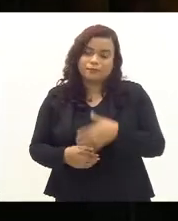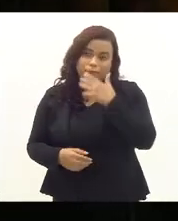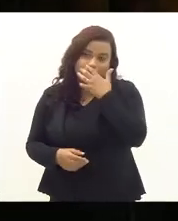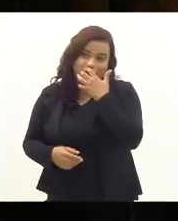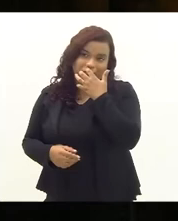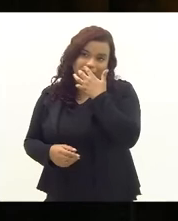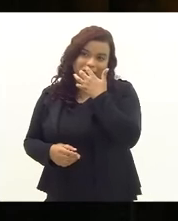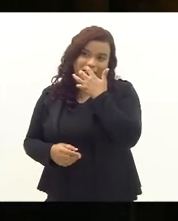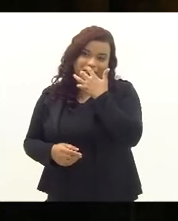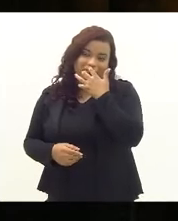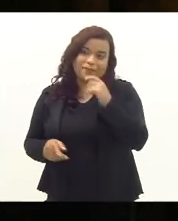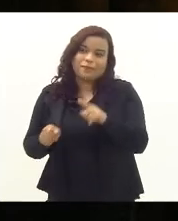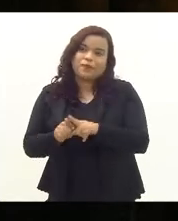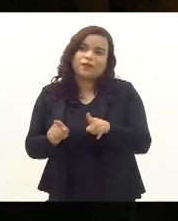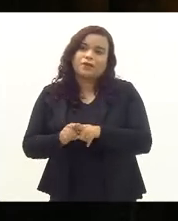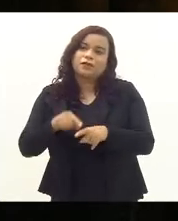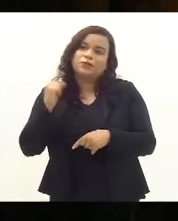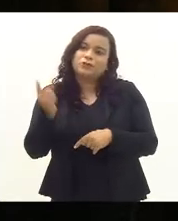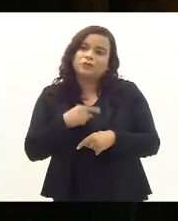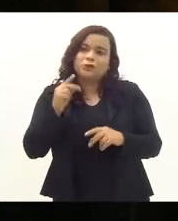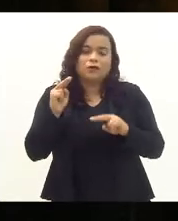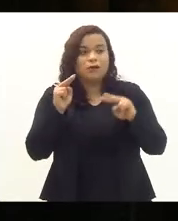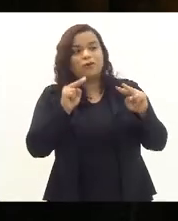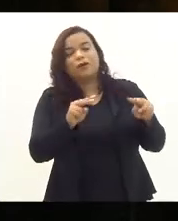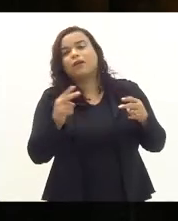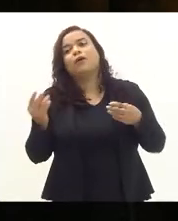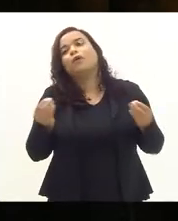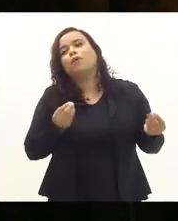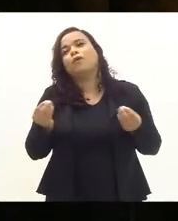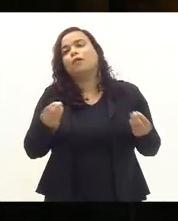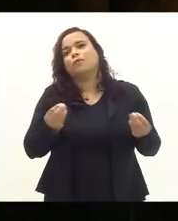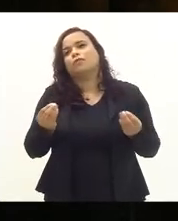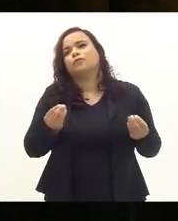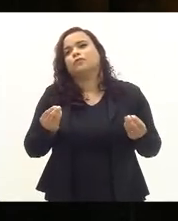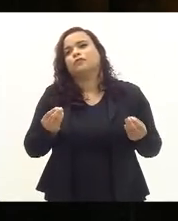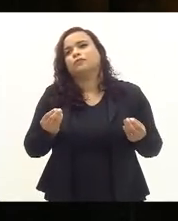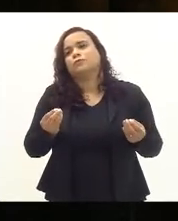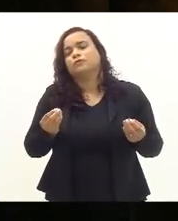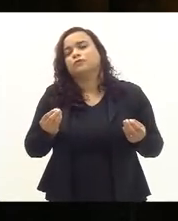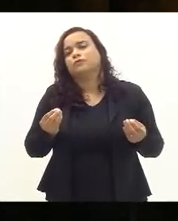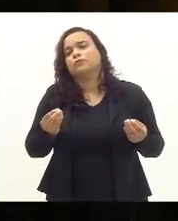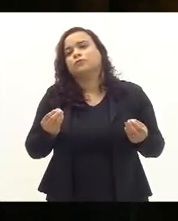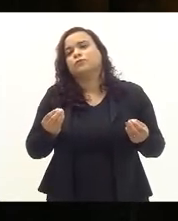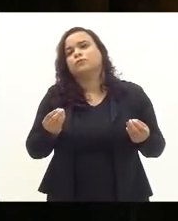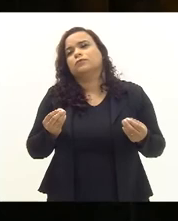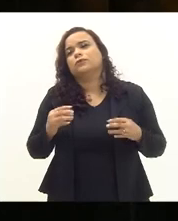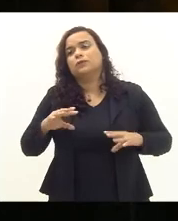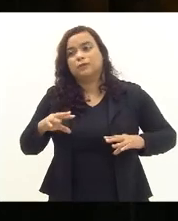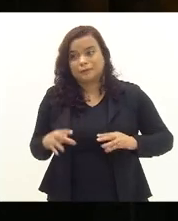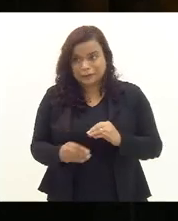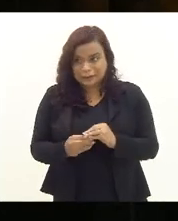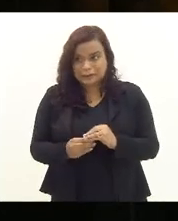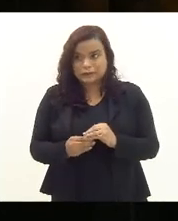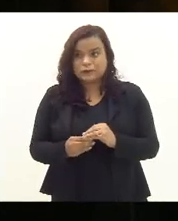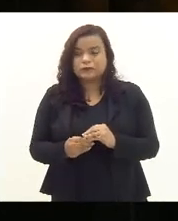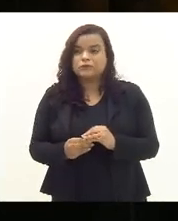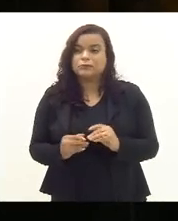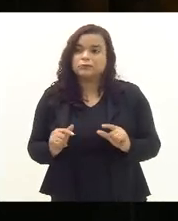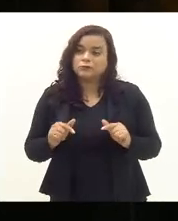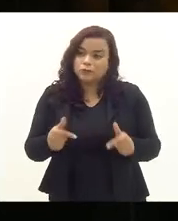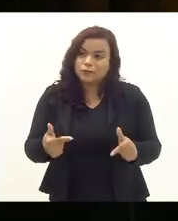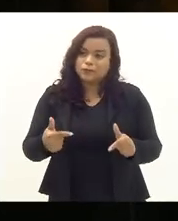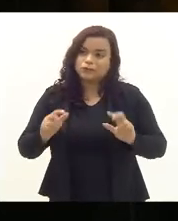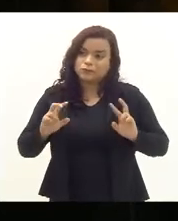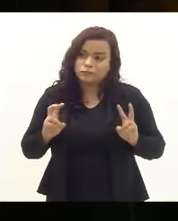de como a gente olha para a implantação de